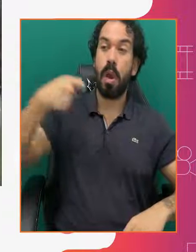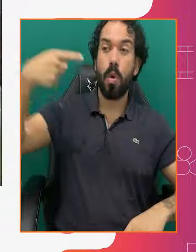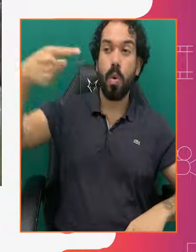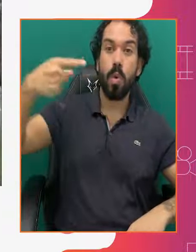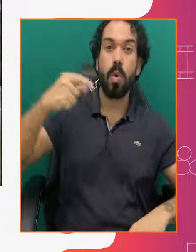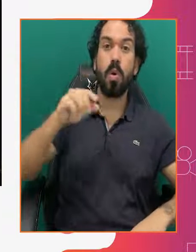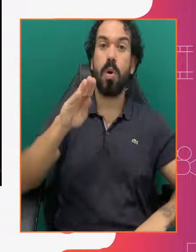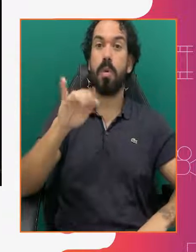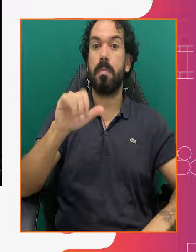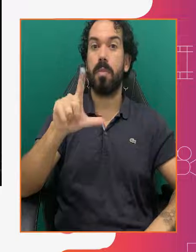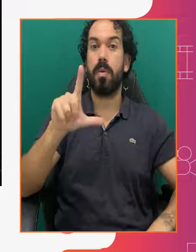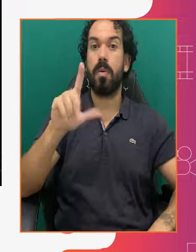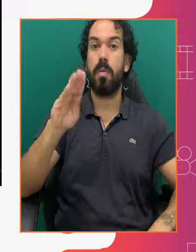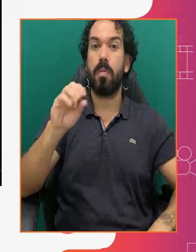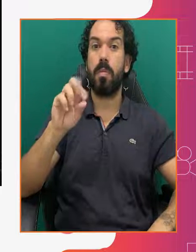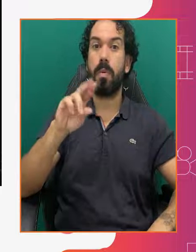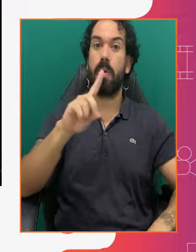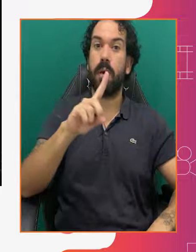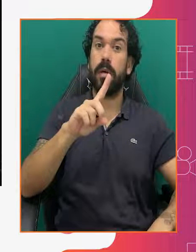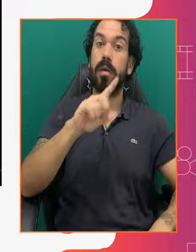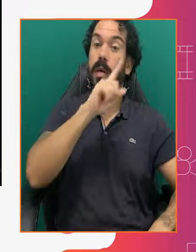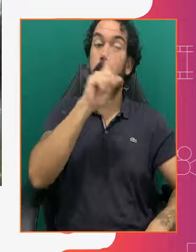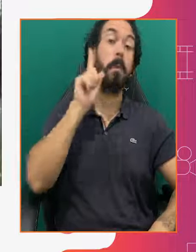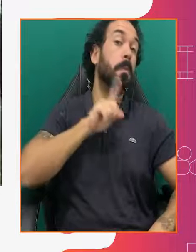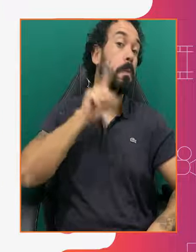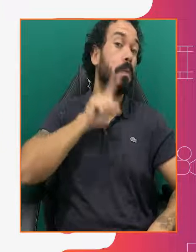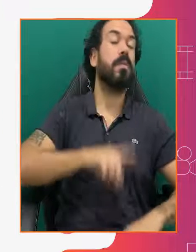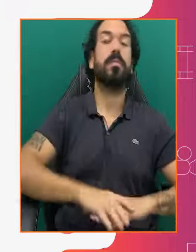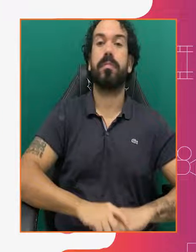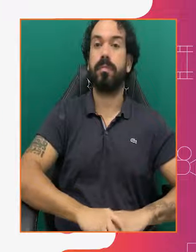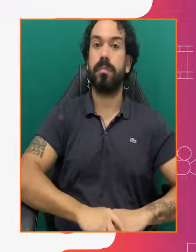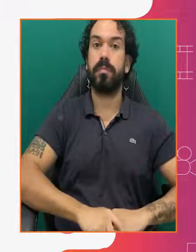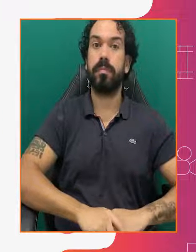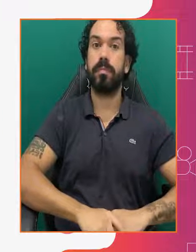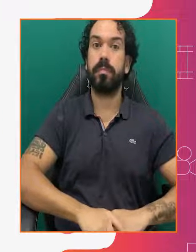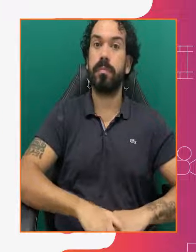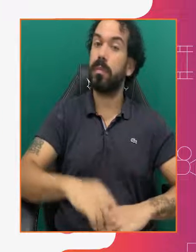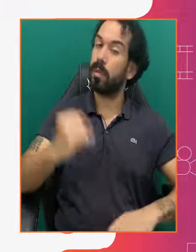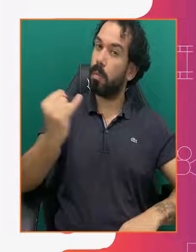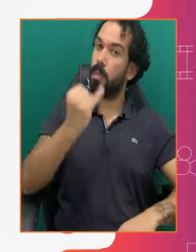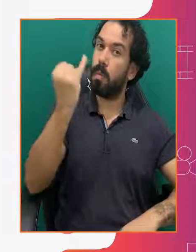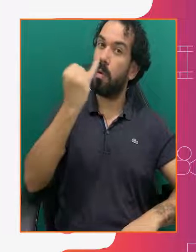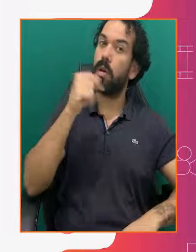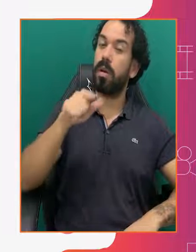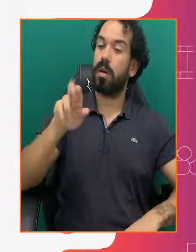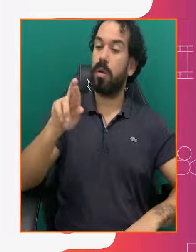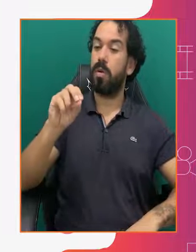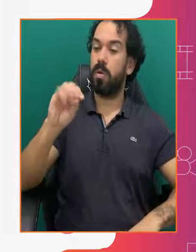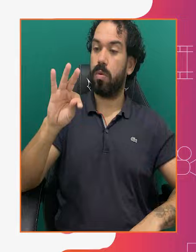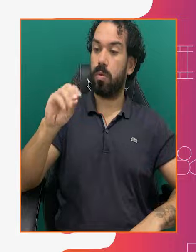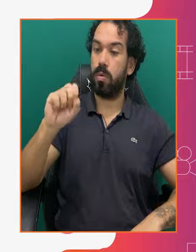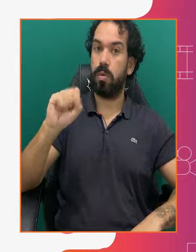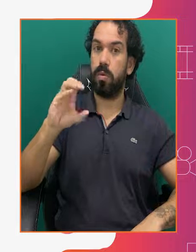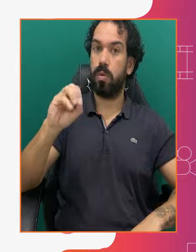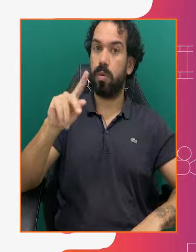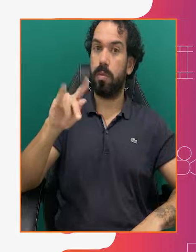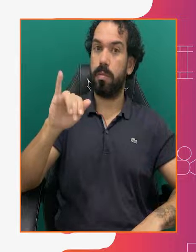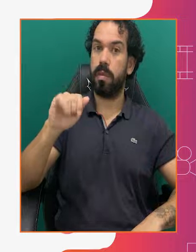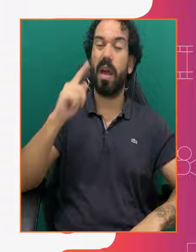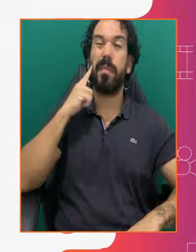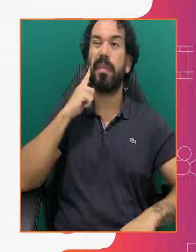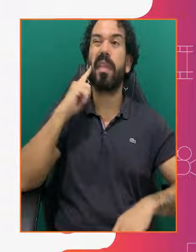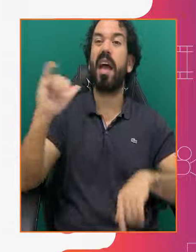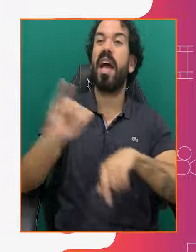posição número 1 da Billboard Hot 100 dos Estados Unidos. É importante destacar que a rotoscopia não é